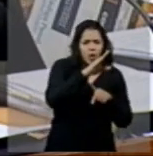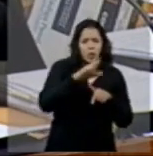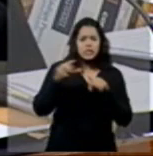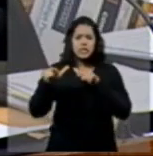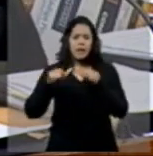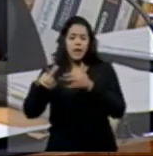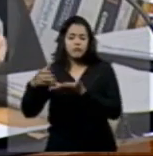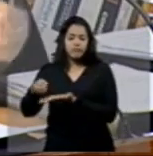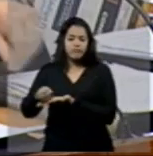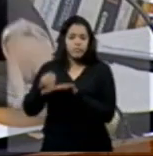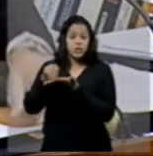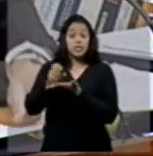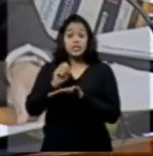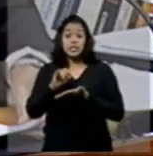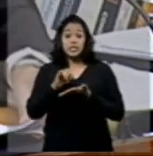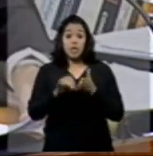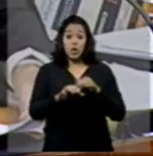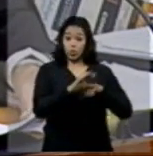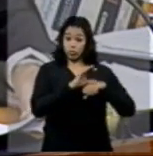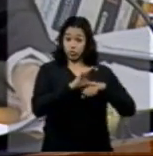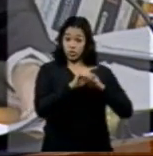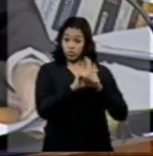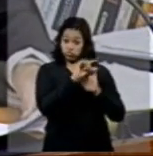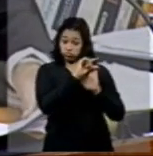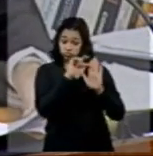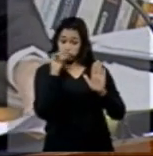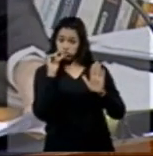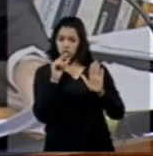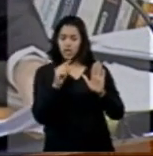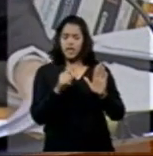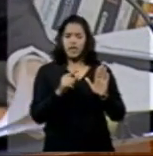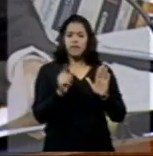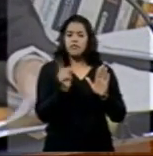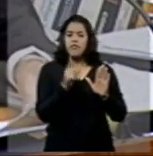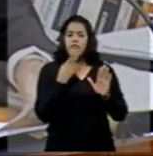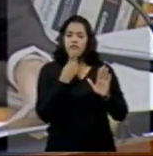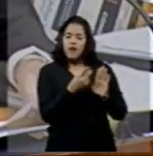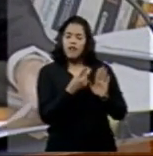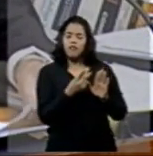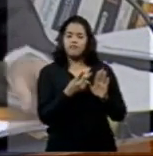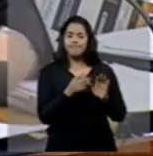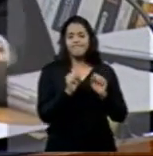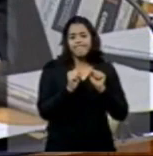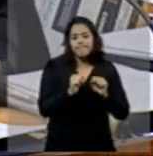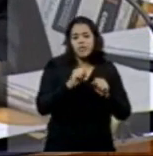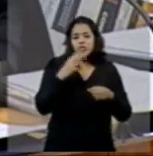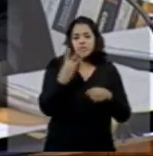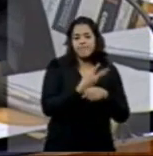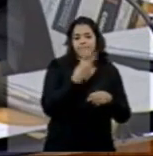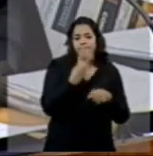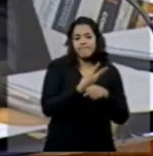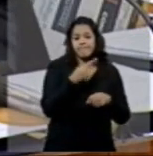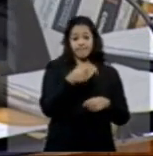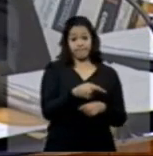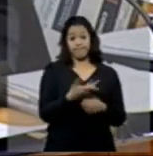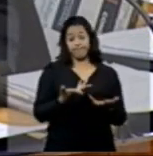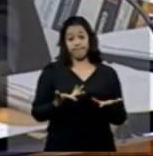texto constitucional restringiria a possibilidade de terceirização na atividade fim.